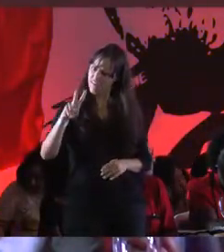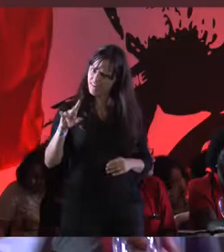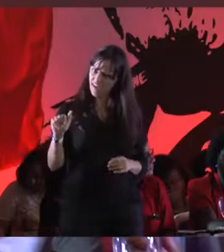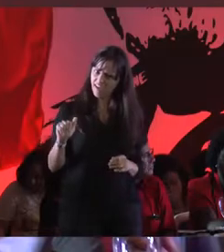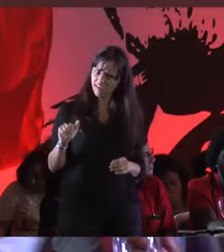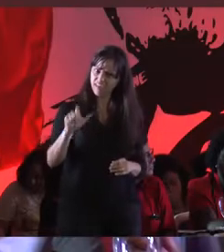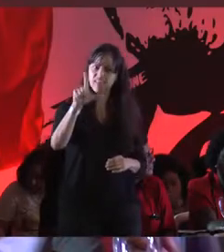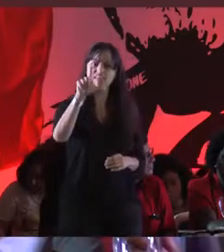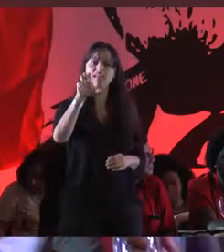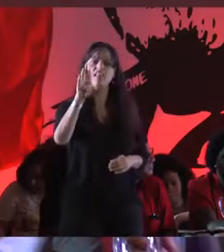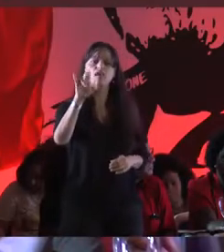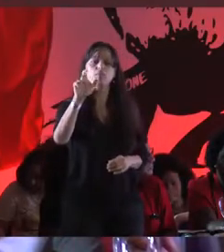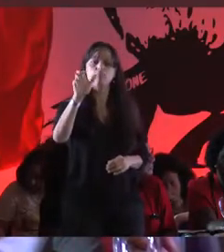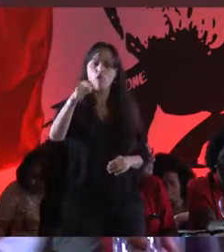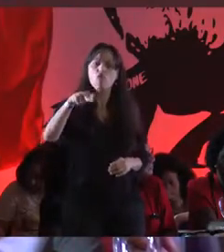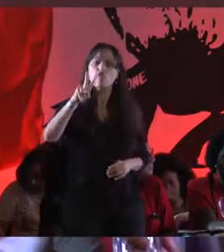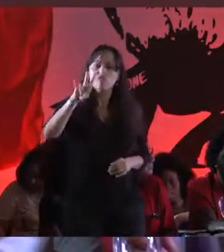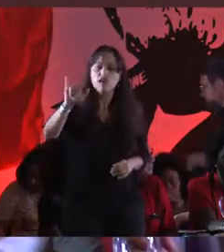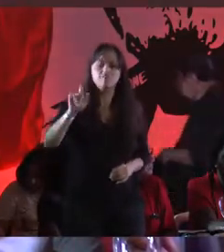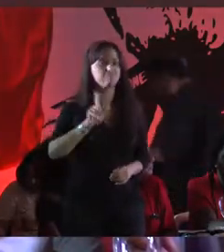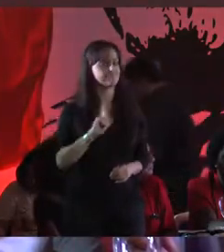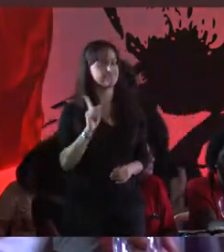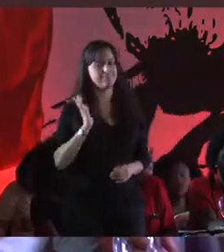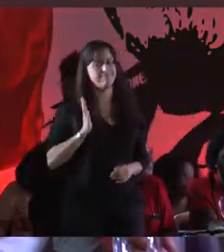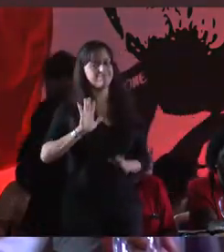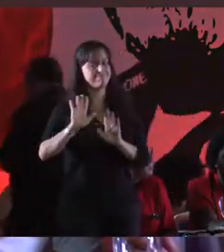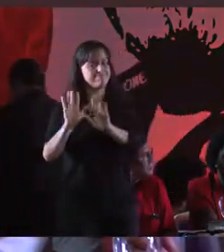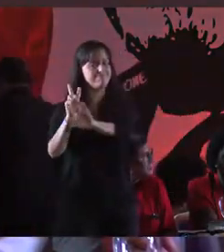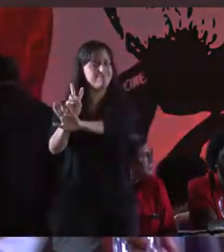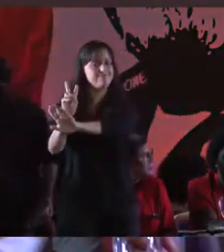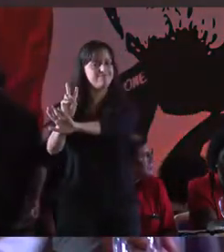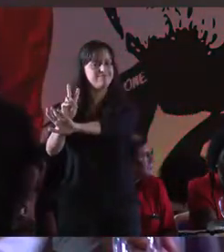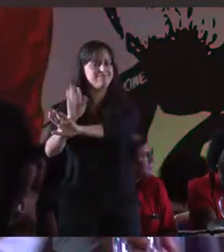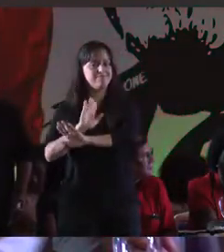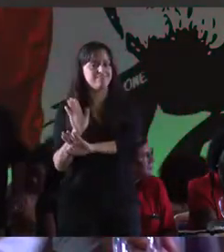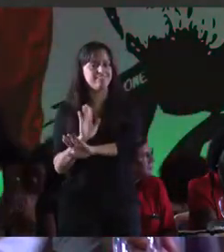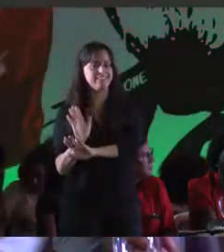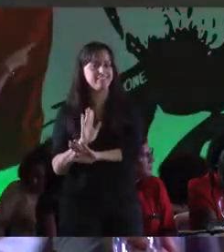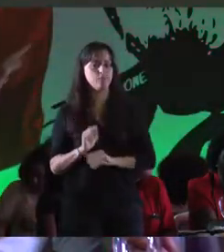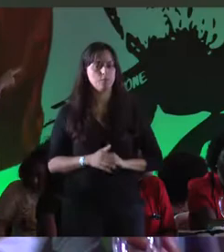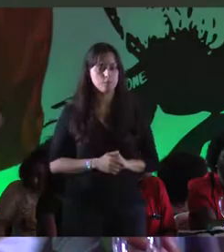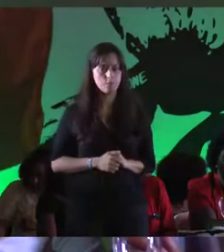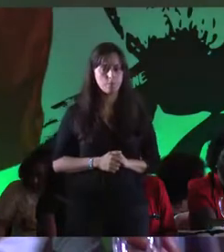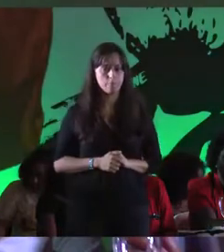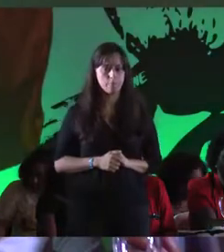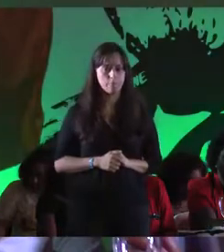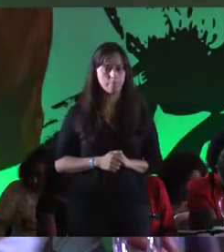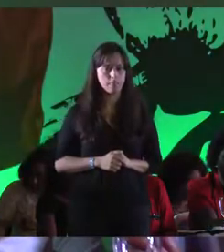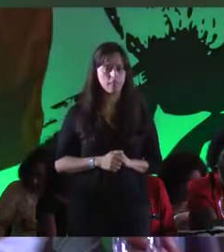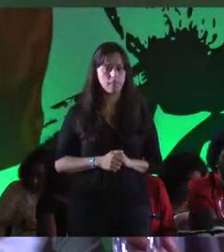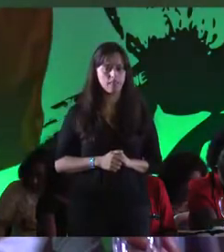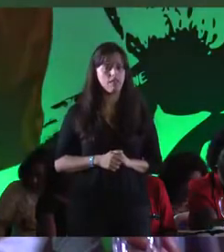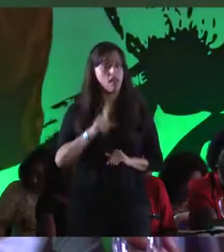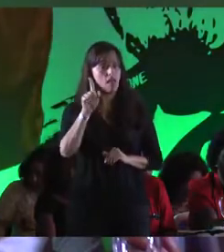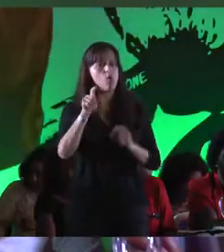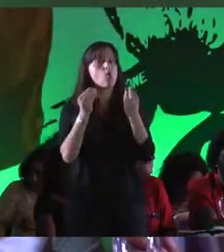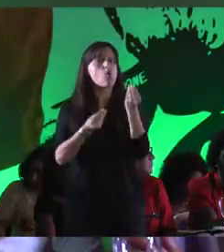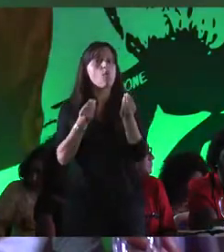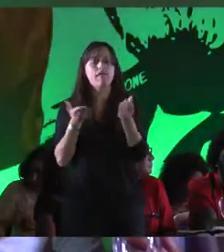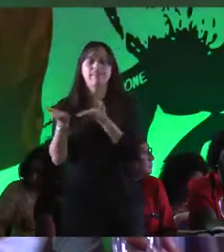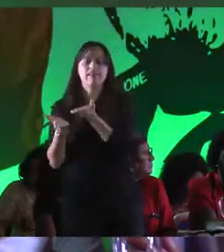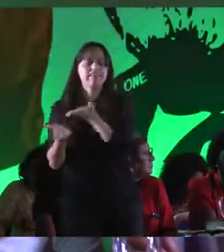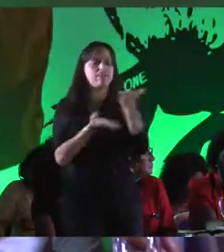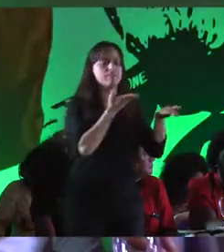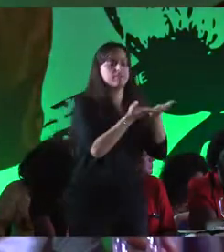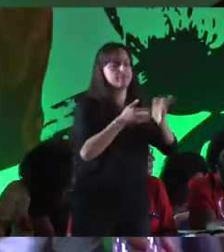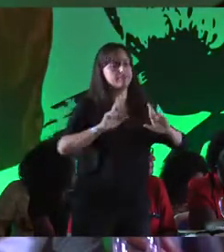velha cabeça escravocrata, tratar cidadão de primeira classe com cidadão de segunda classe.